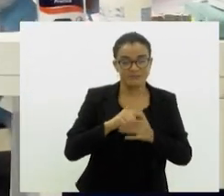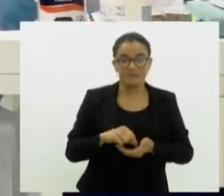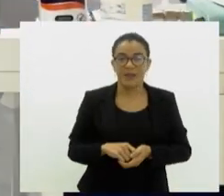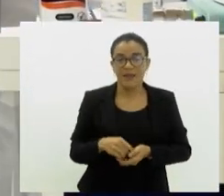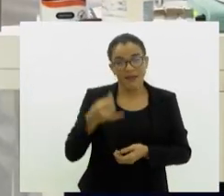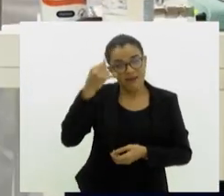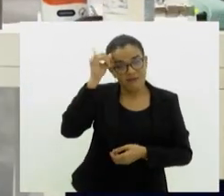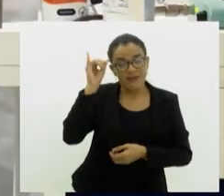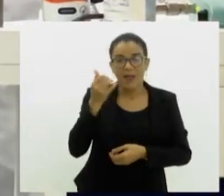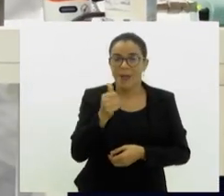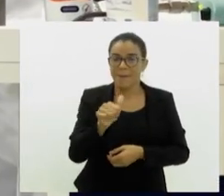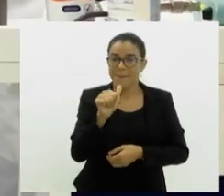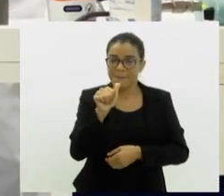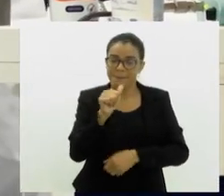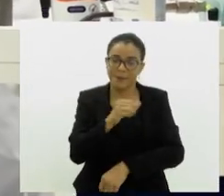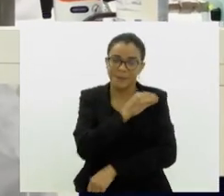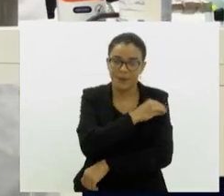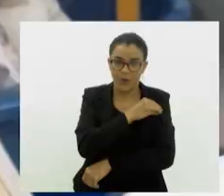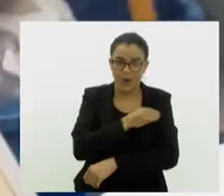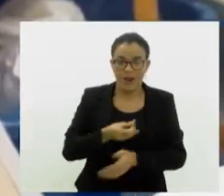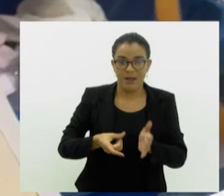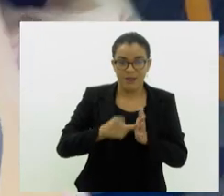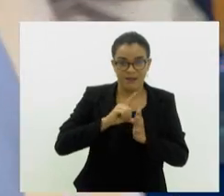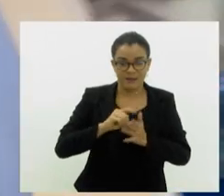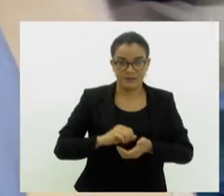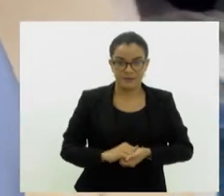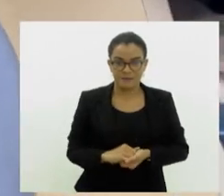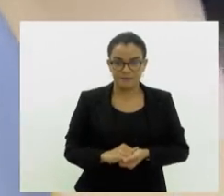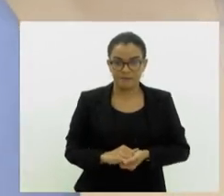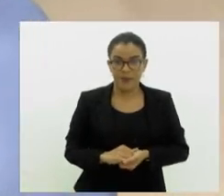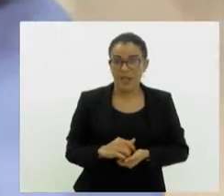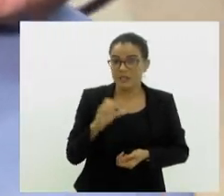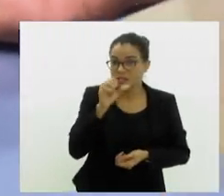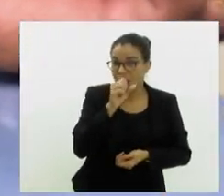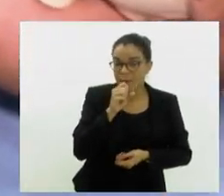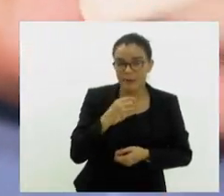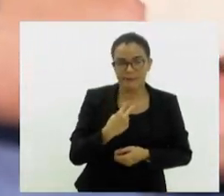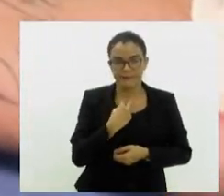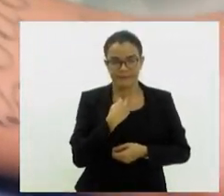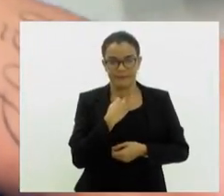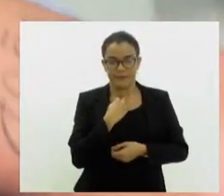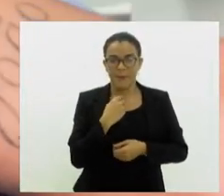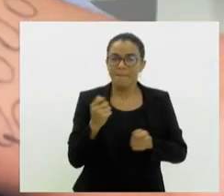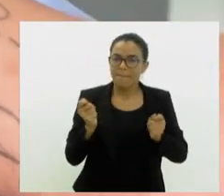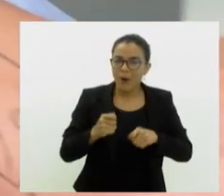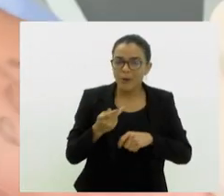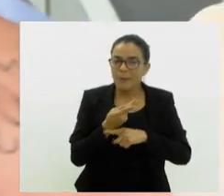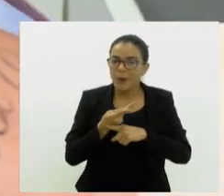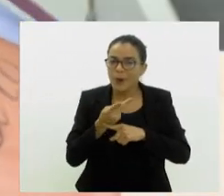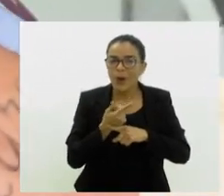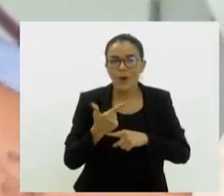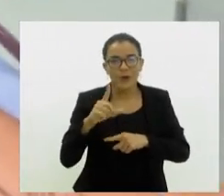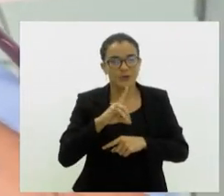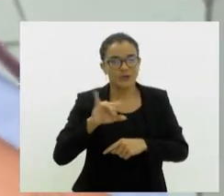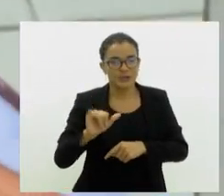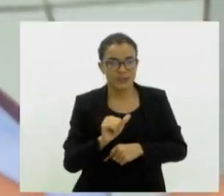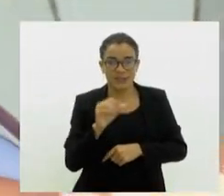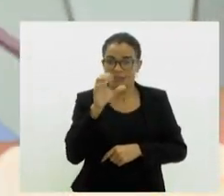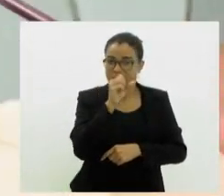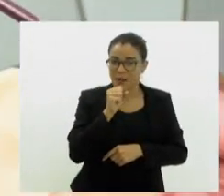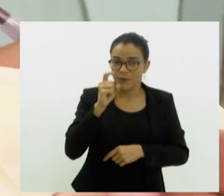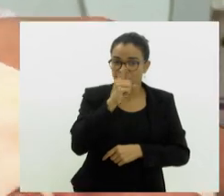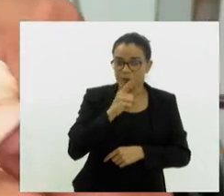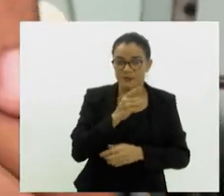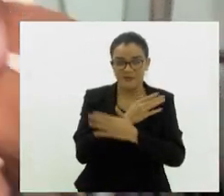bebida alcoólica nas 12 horas anteriores. Quem não puder ir no sábado pode procurar o Hemorrio em outro dia, incluindo sábados, domingos